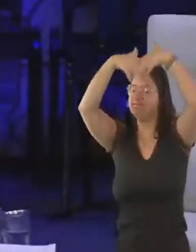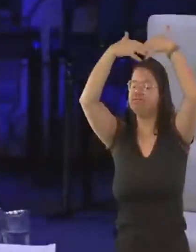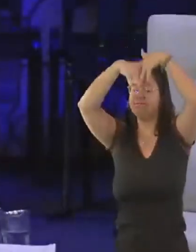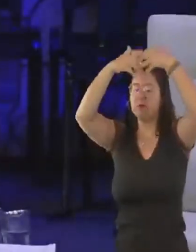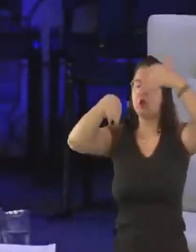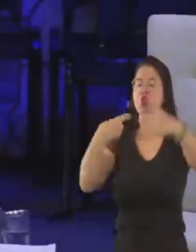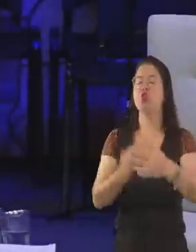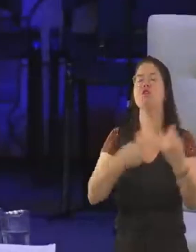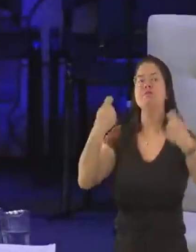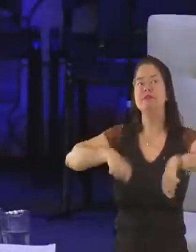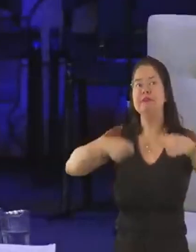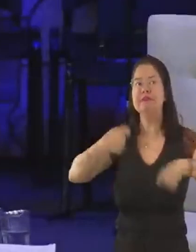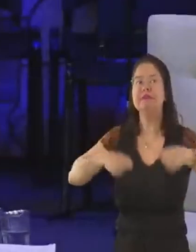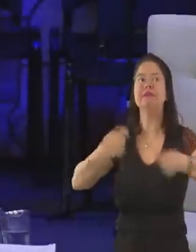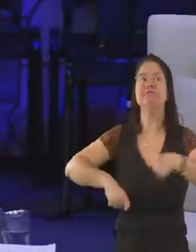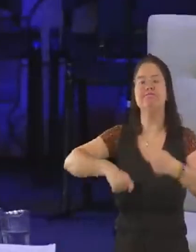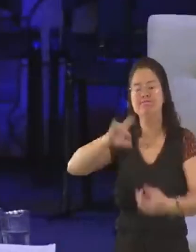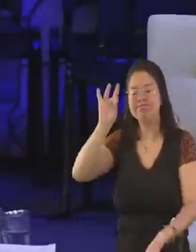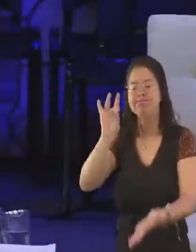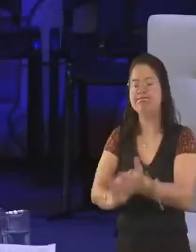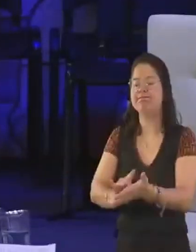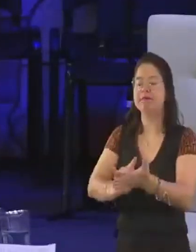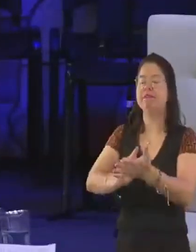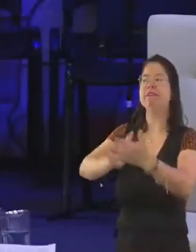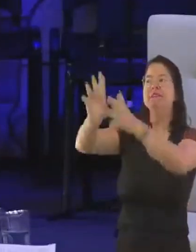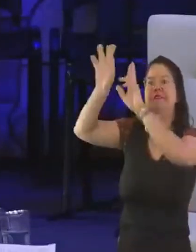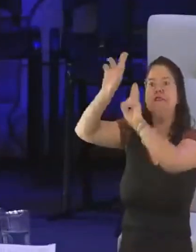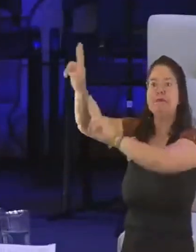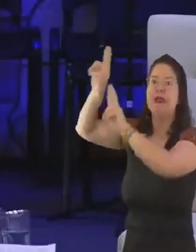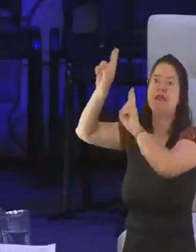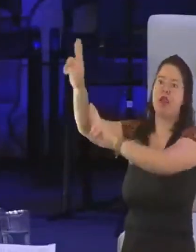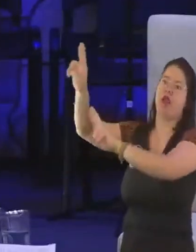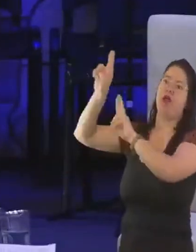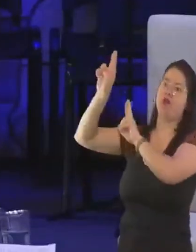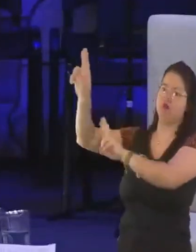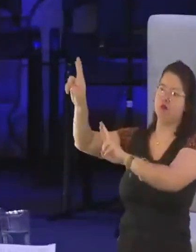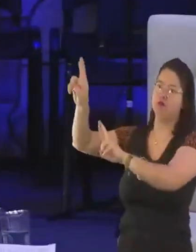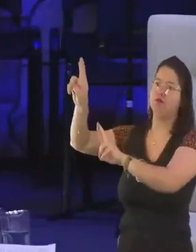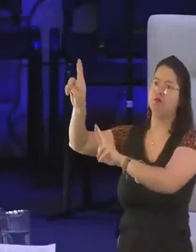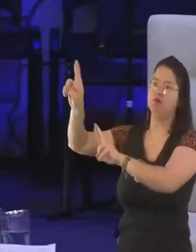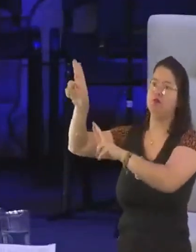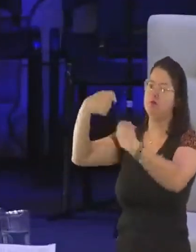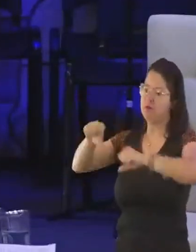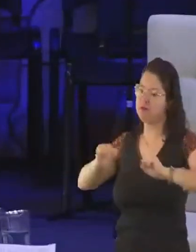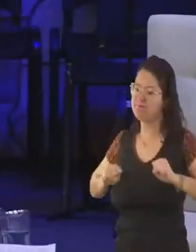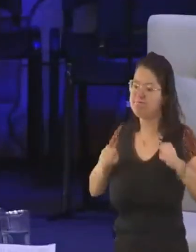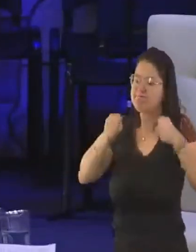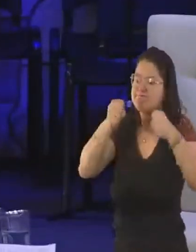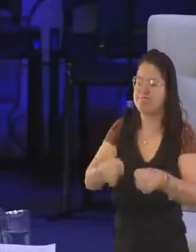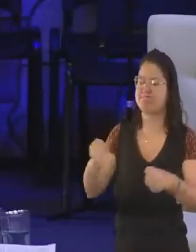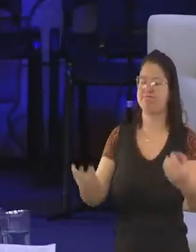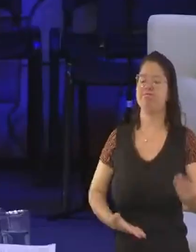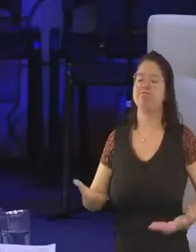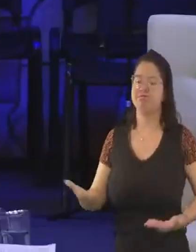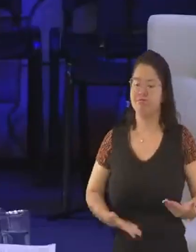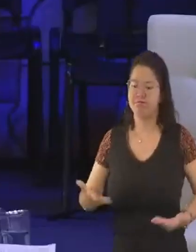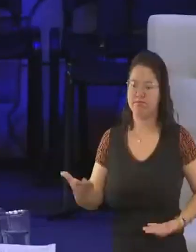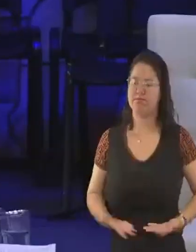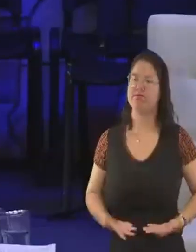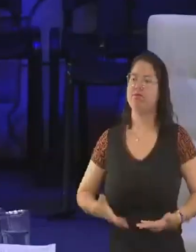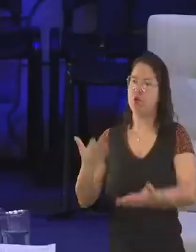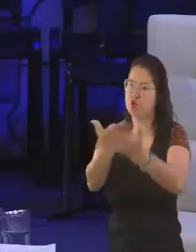fato viver esta vida com expectativa. Sirva com dedicação, espalhe o